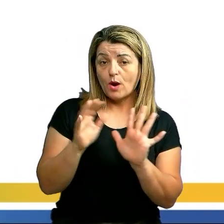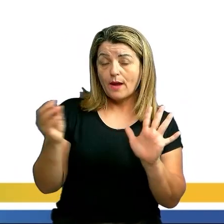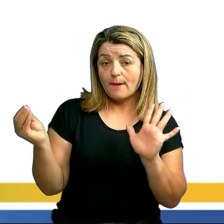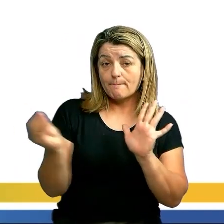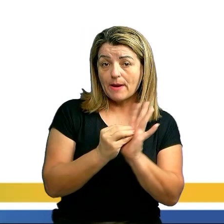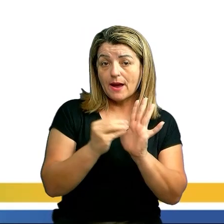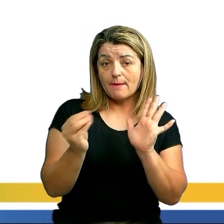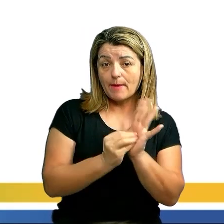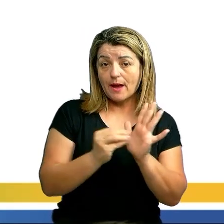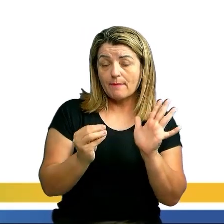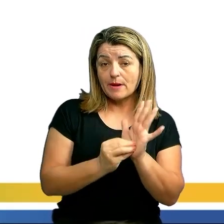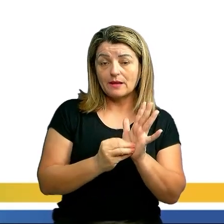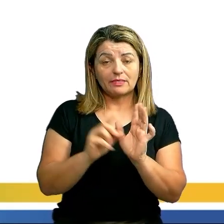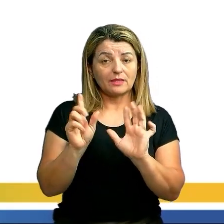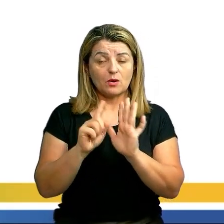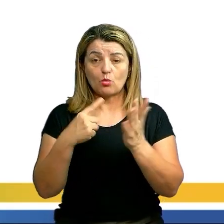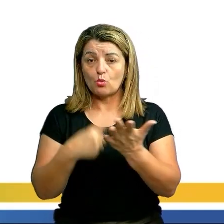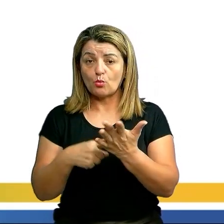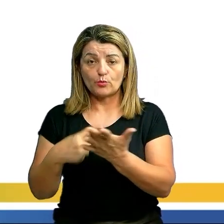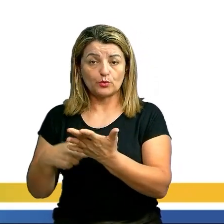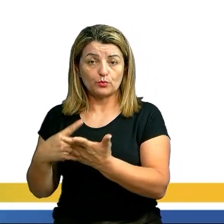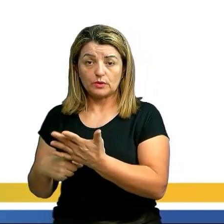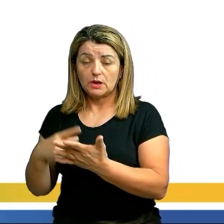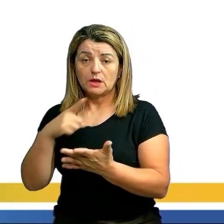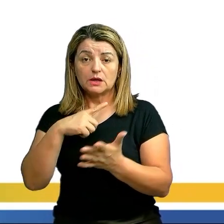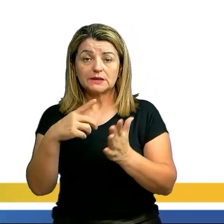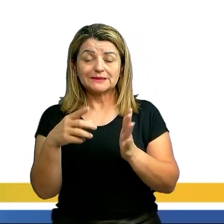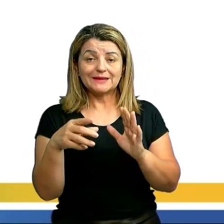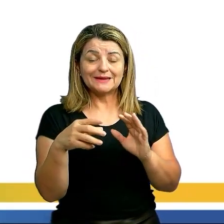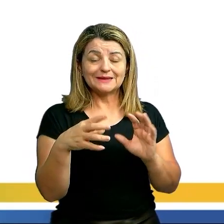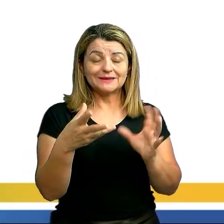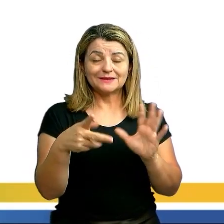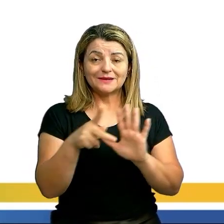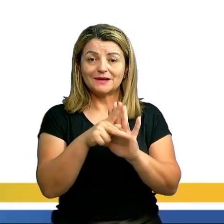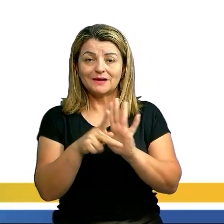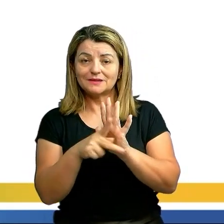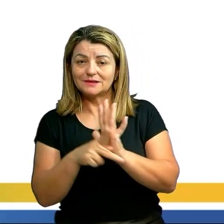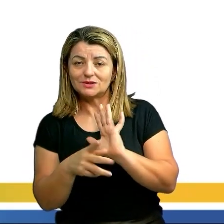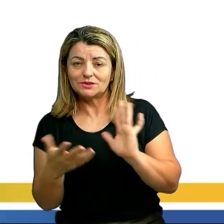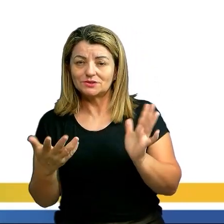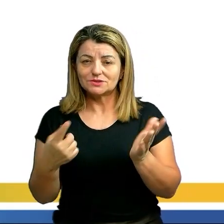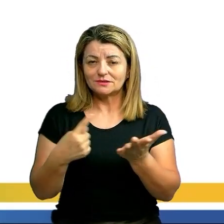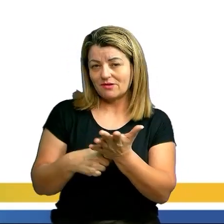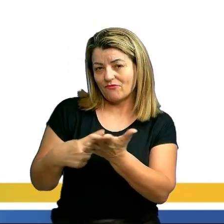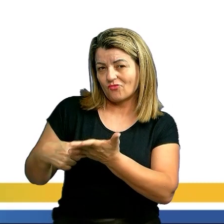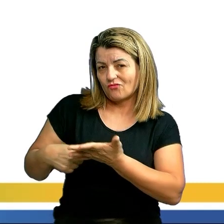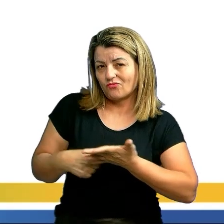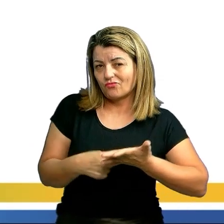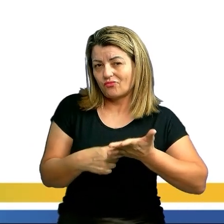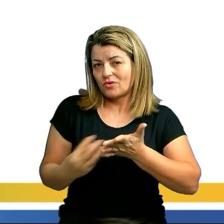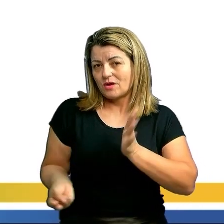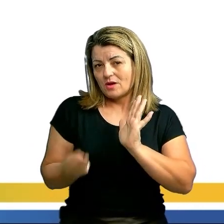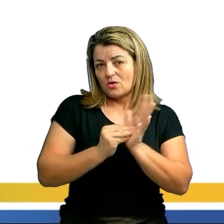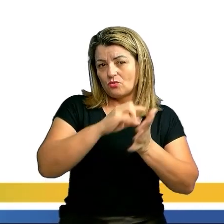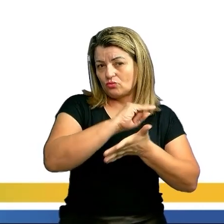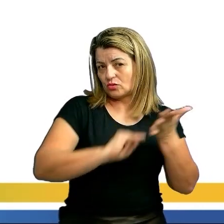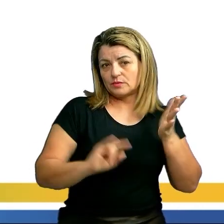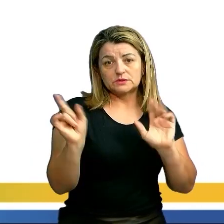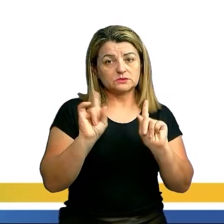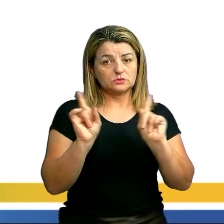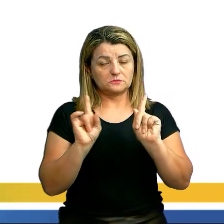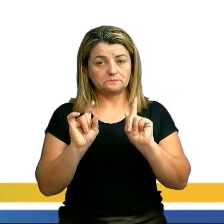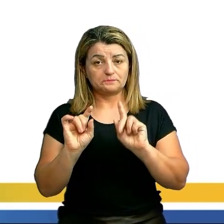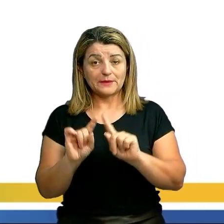um tratado, enfim, que possui características e acordos firmados em documentação,